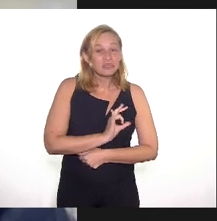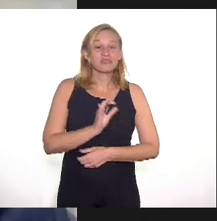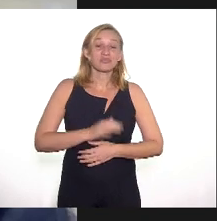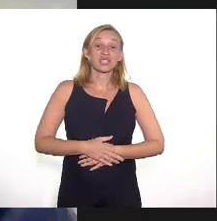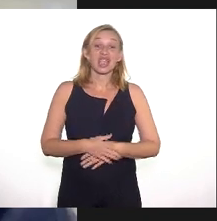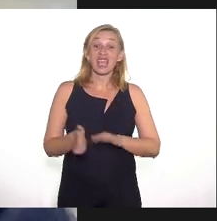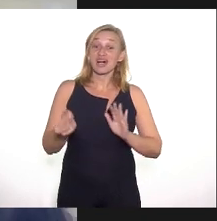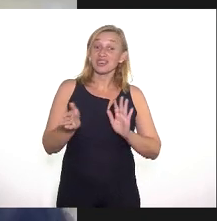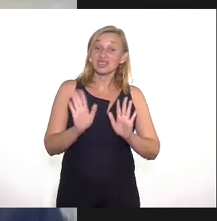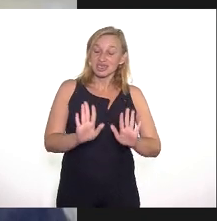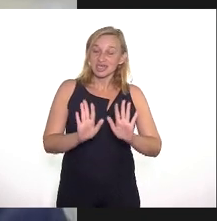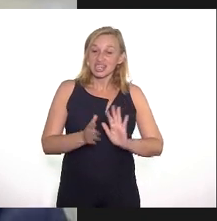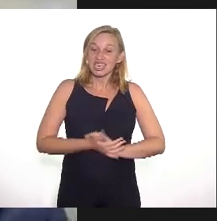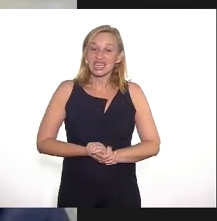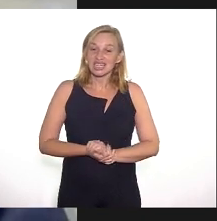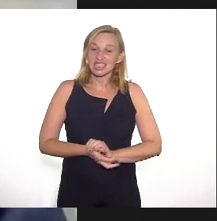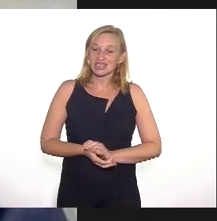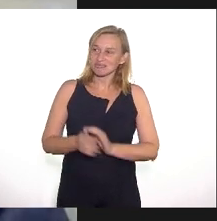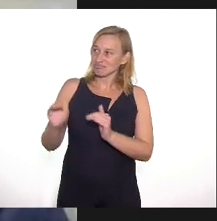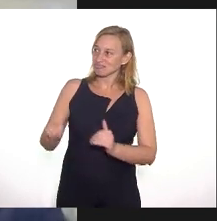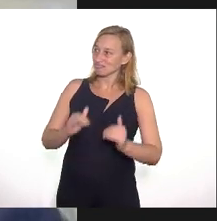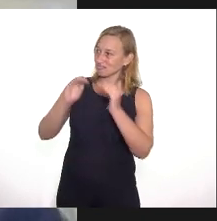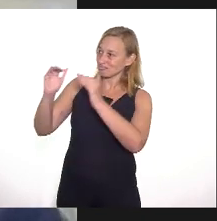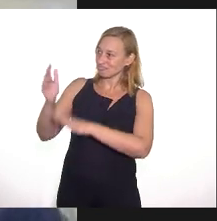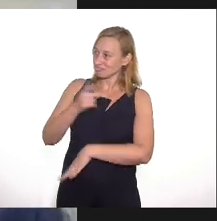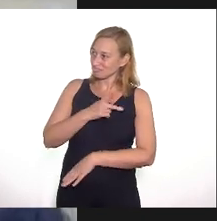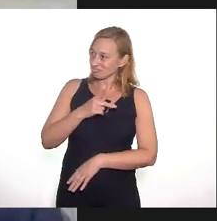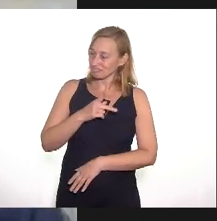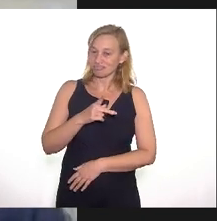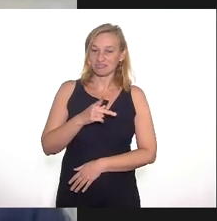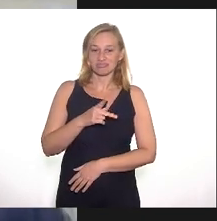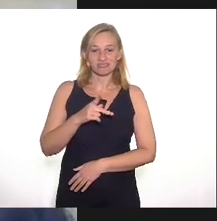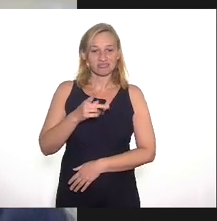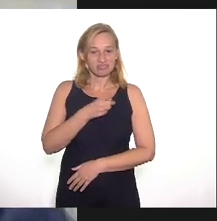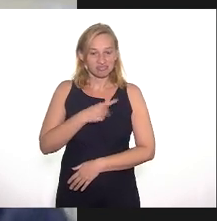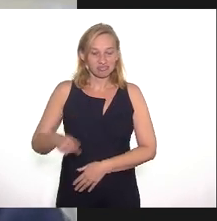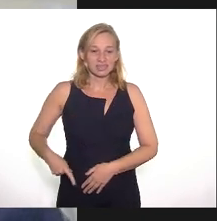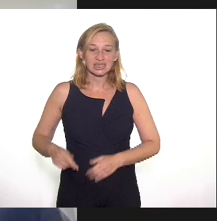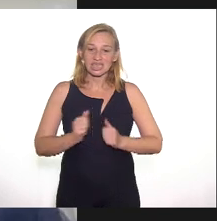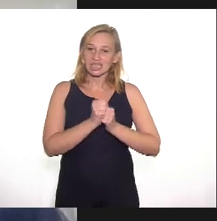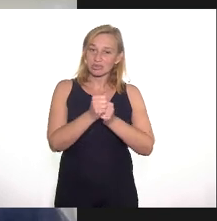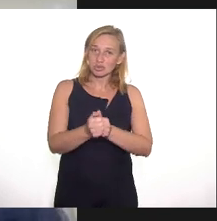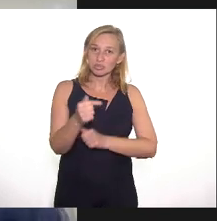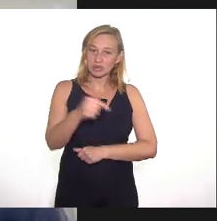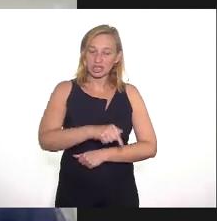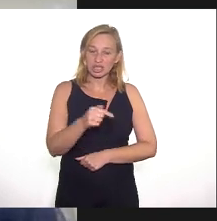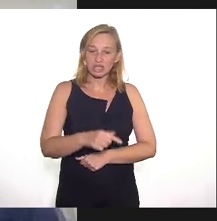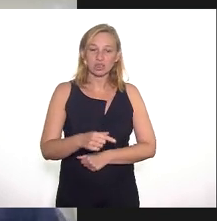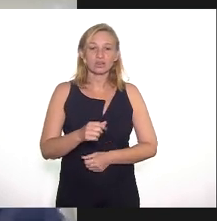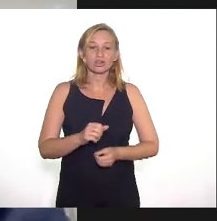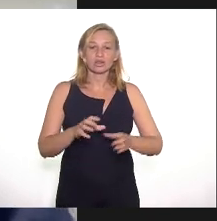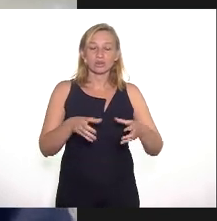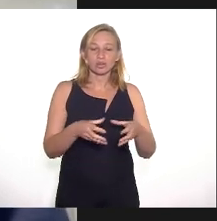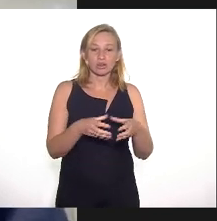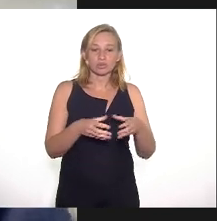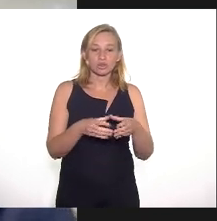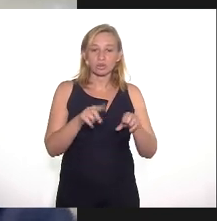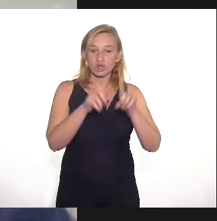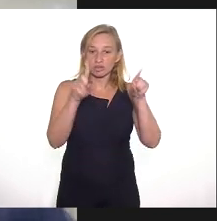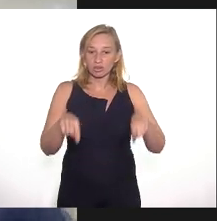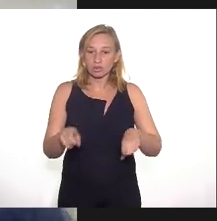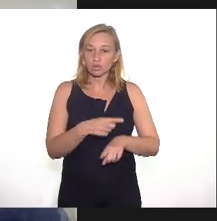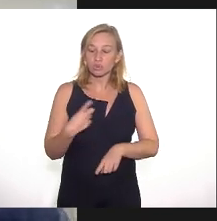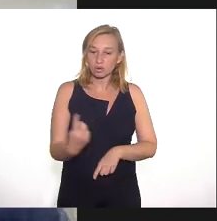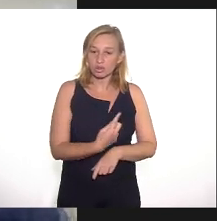A propósito, Vossa Excelência solicitou, encaminhou para que, no âmbito da Comissão de Servidores,